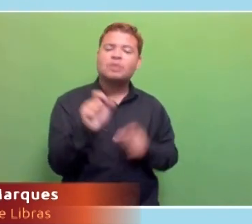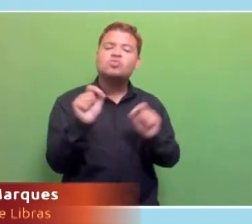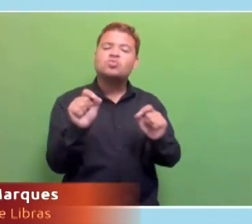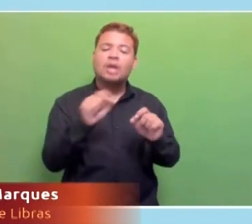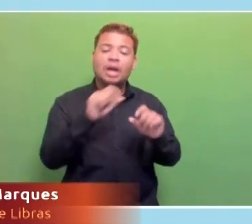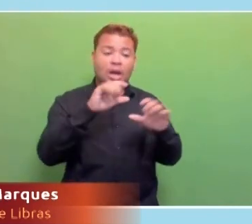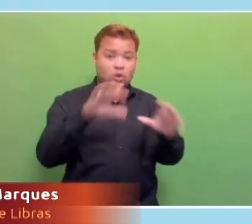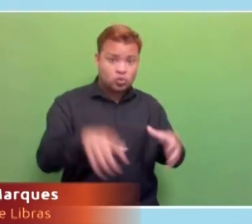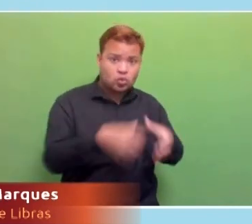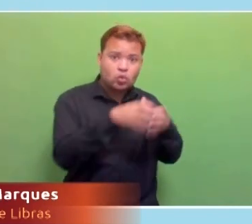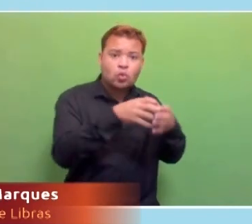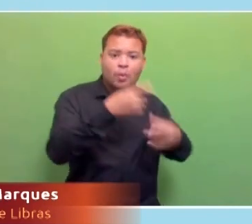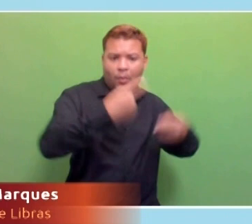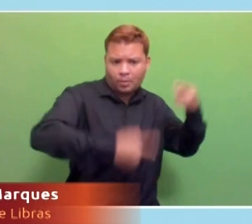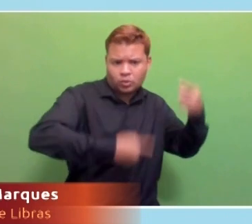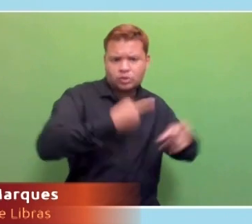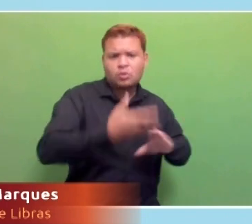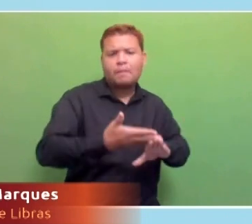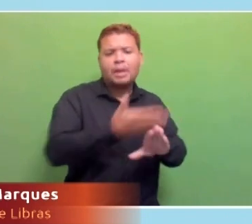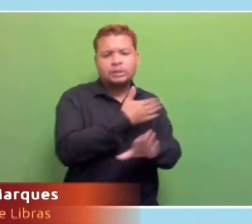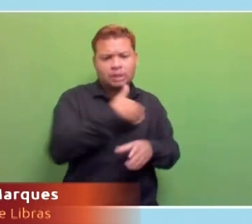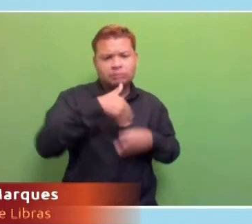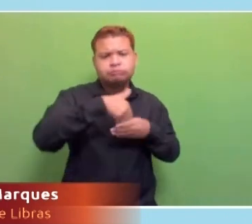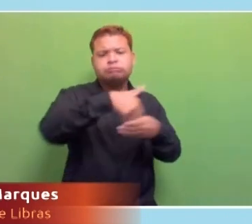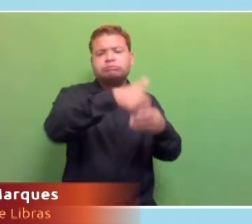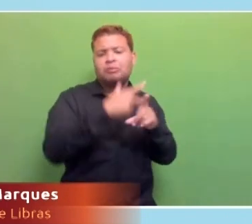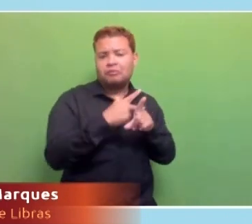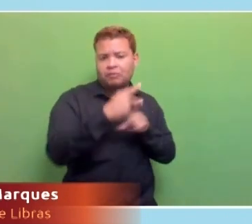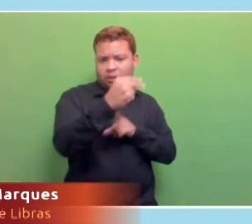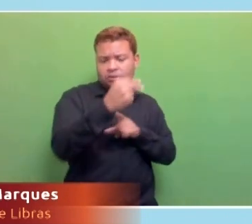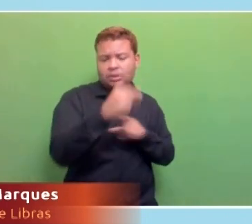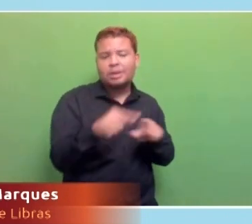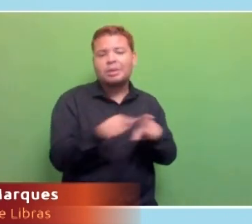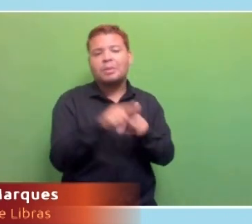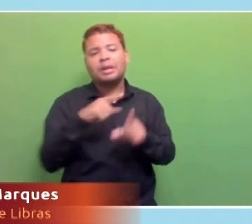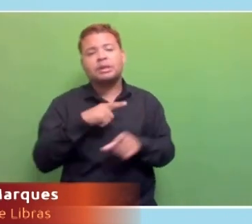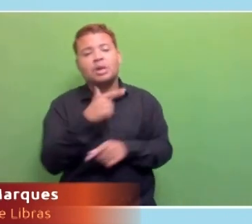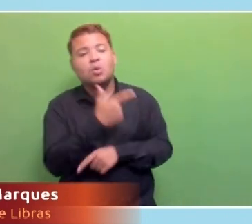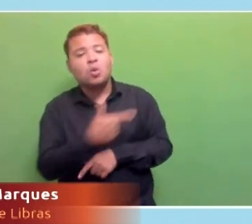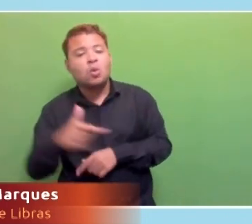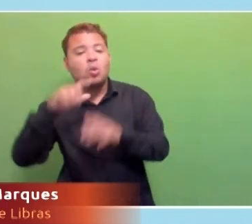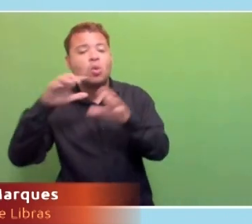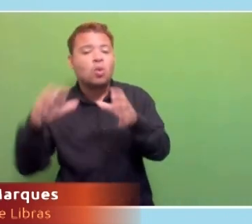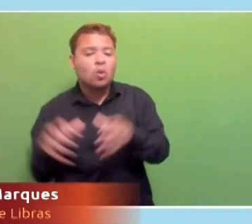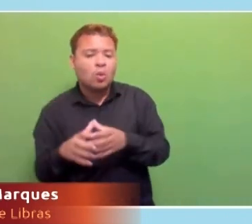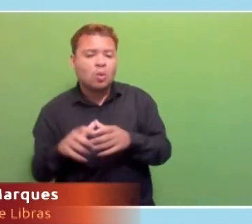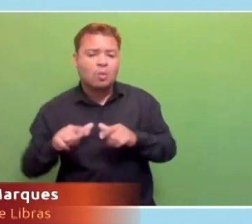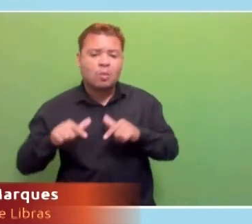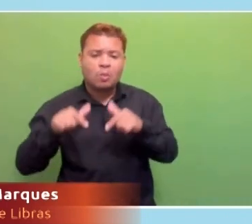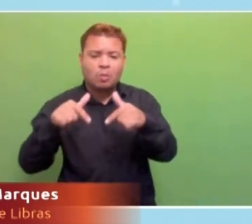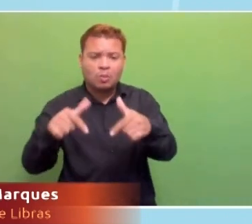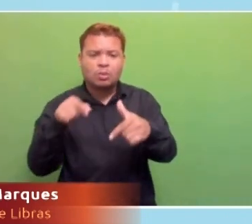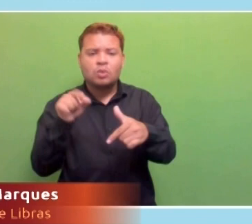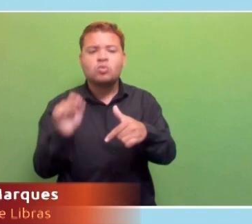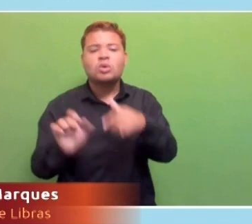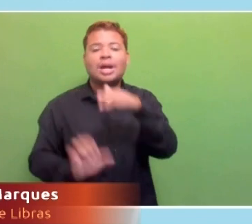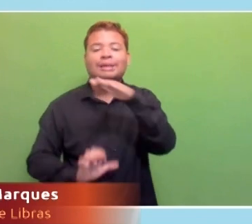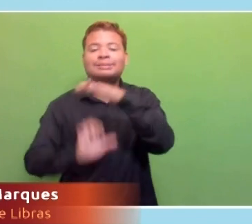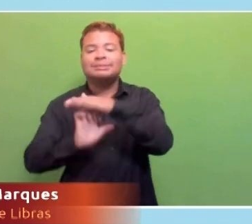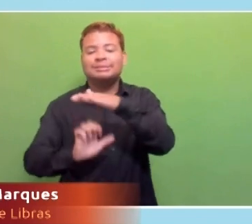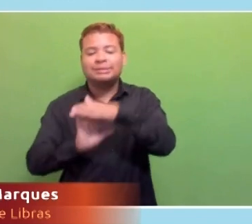foram reconhecidas. Existe um outro grupo também de resistência palestina, né, o Estado palestino. Como é que esses dois